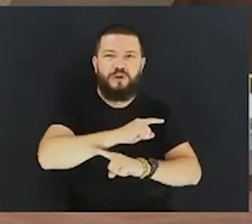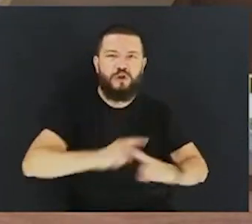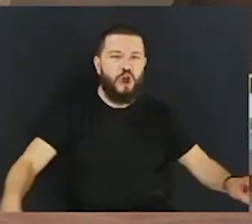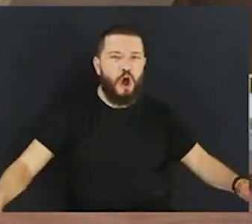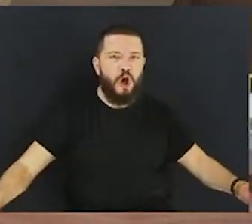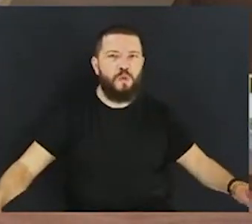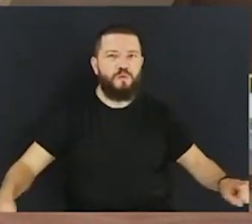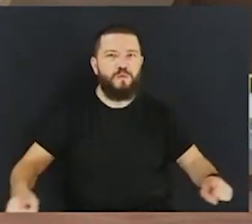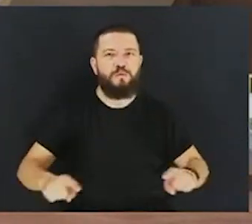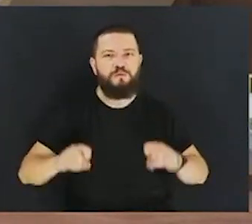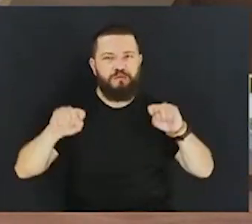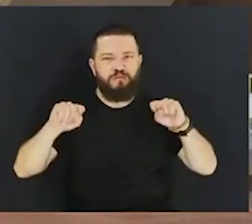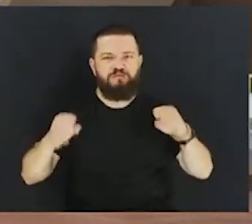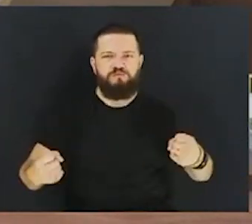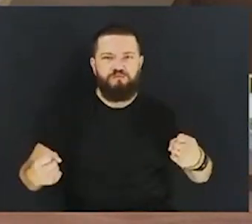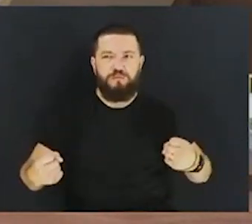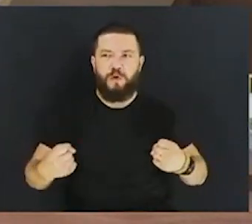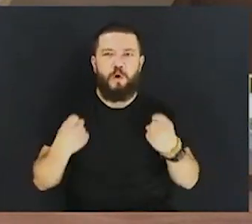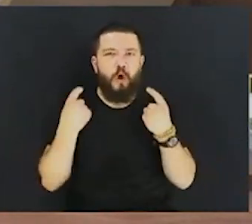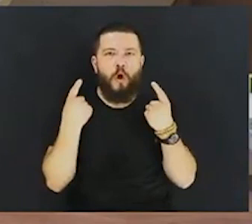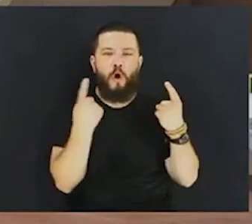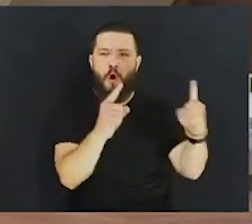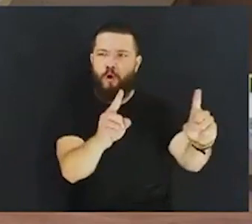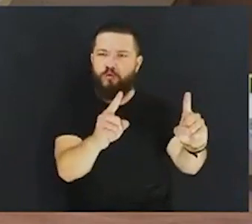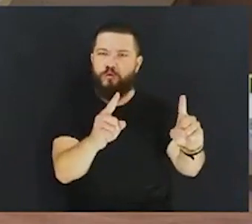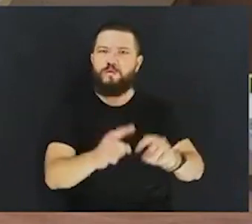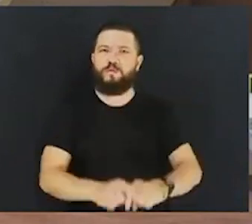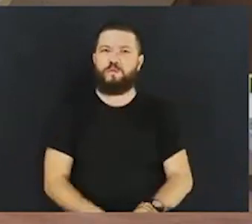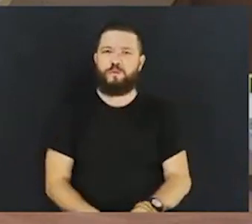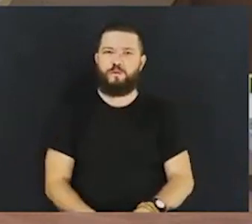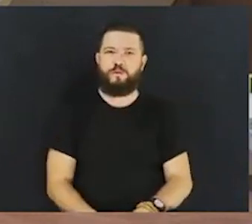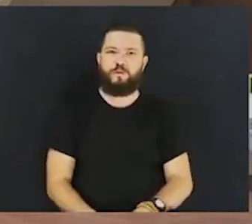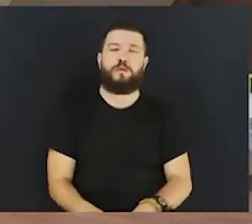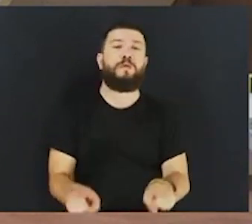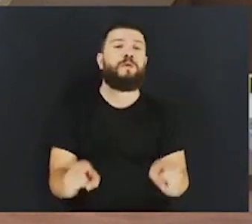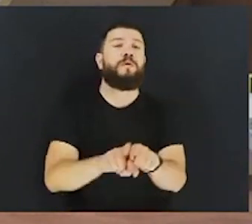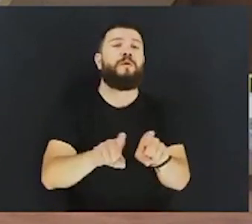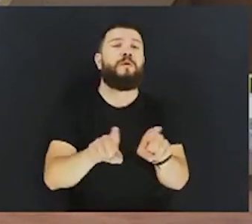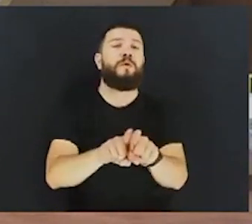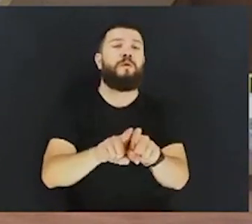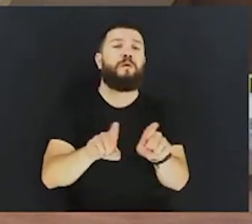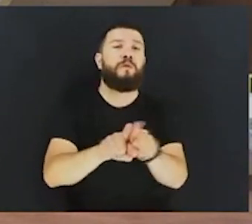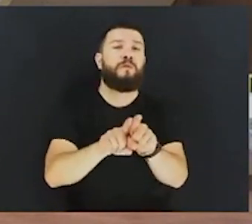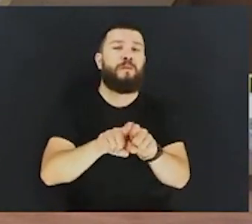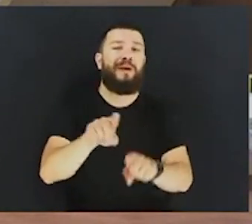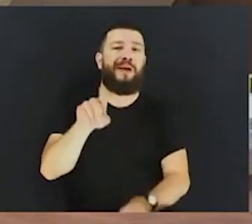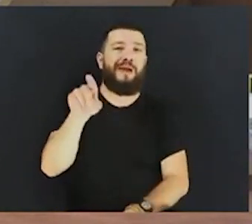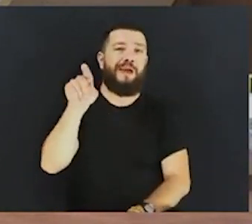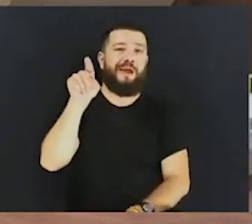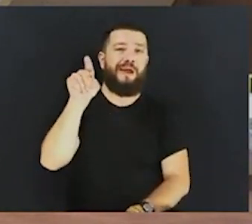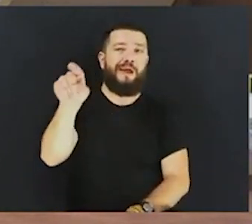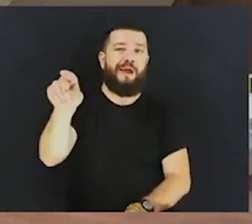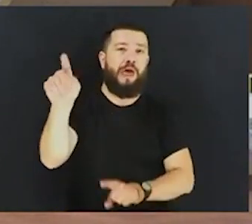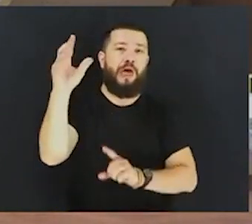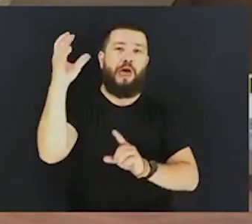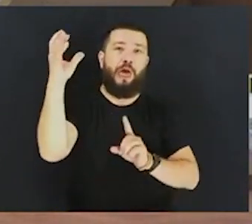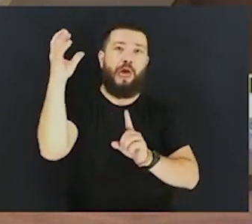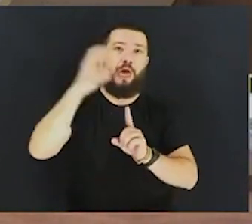esse enfrentamento. E mais que isso, nós não podemos acertar a objetificação dos nossos corpos.